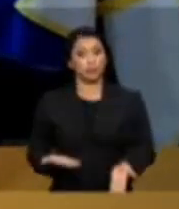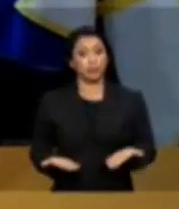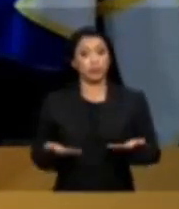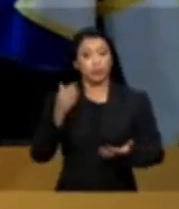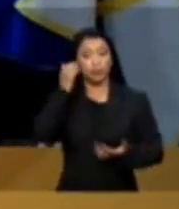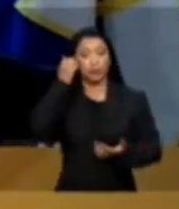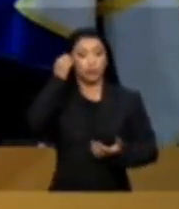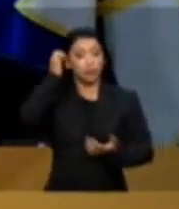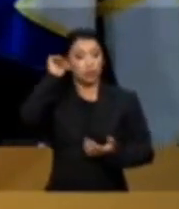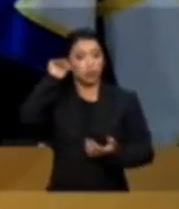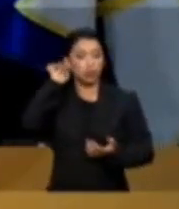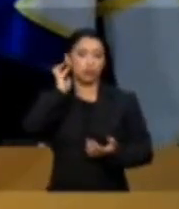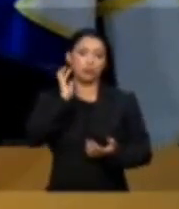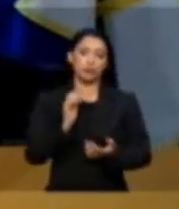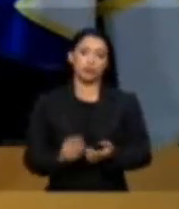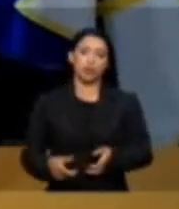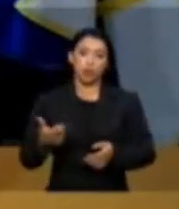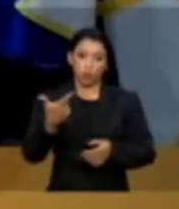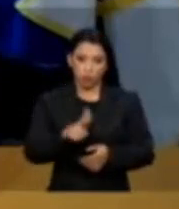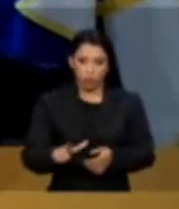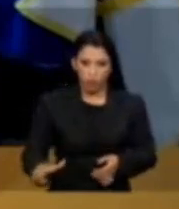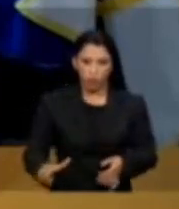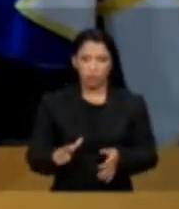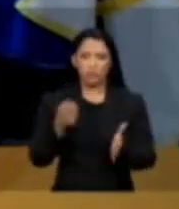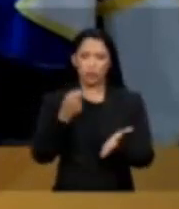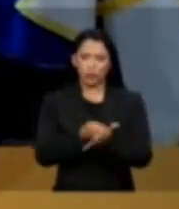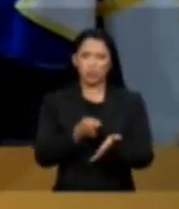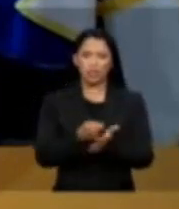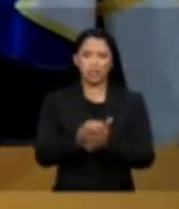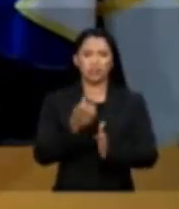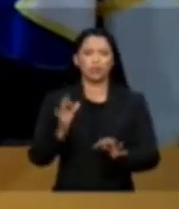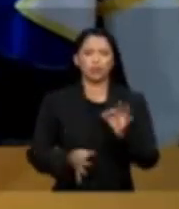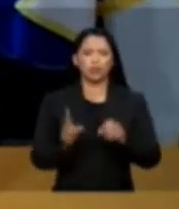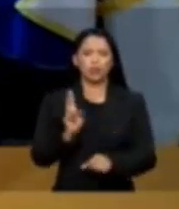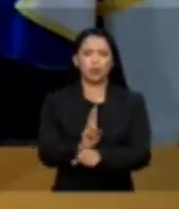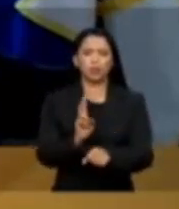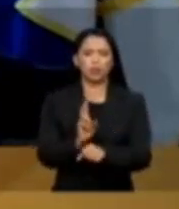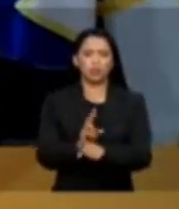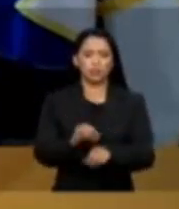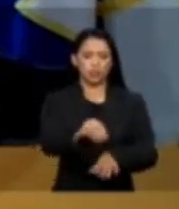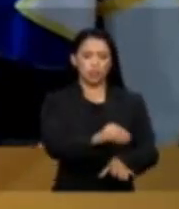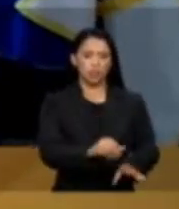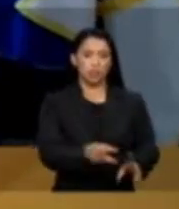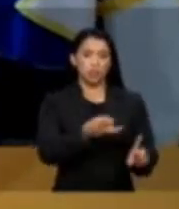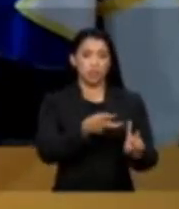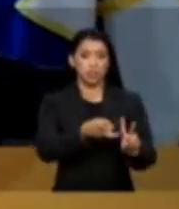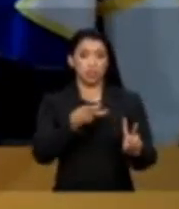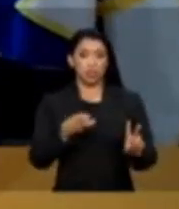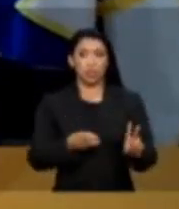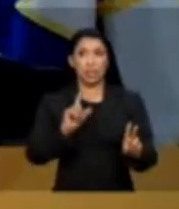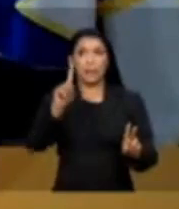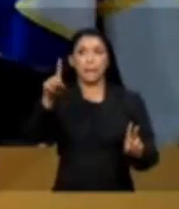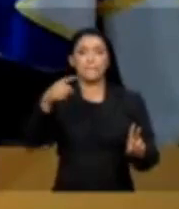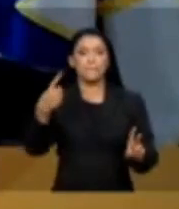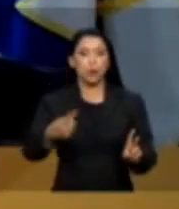for, devo repetir, o dever jurídico estatal da proteção das terras indígenas não se inicia após a